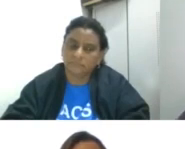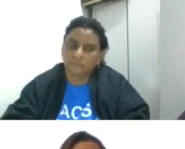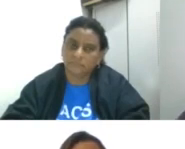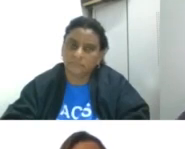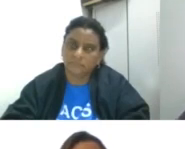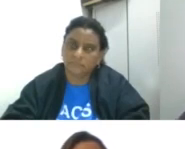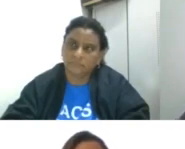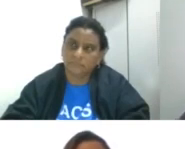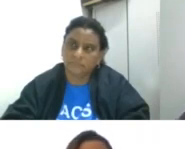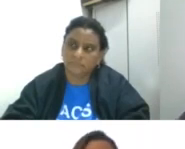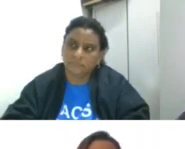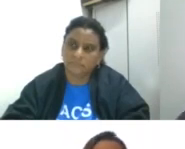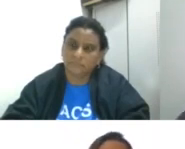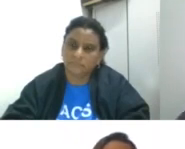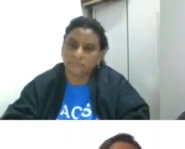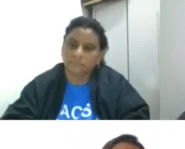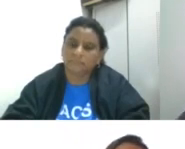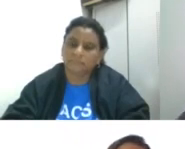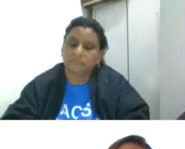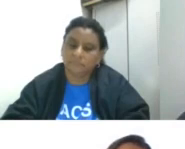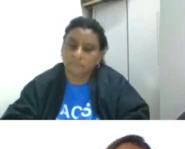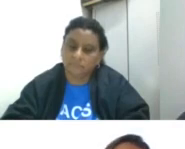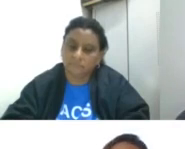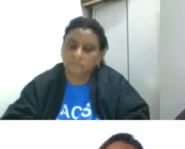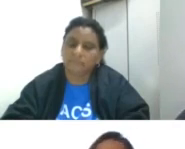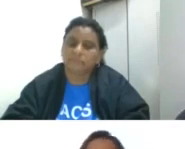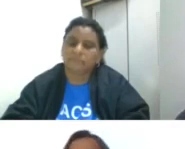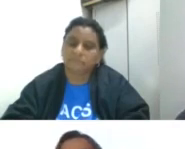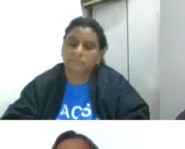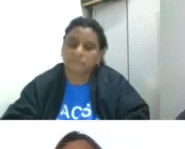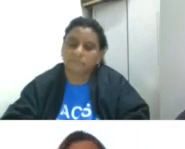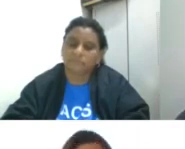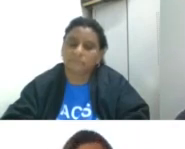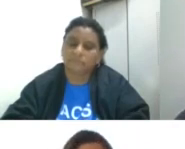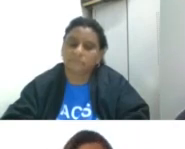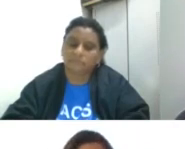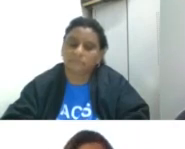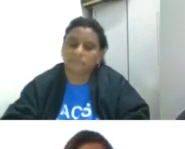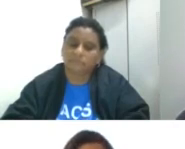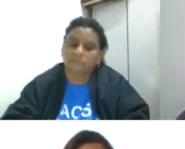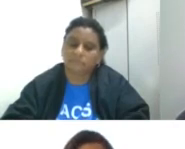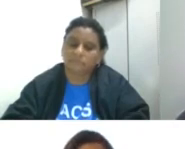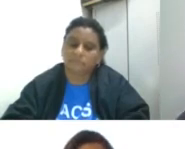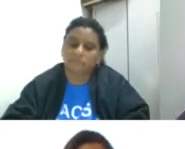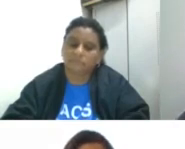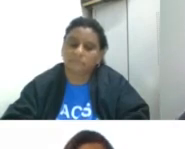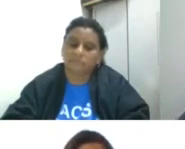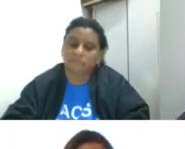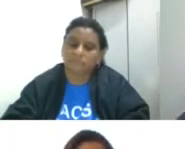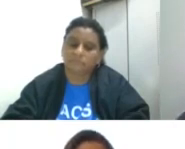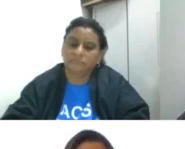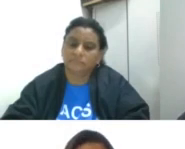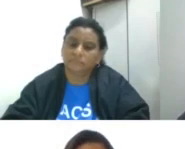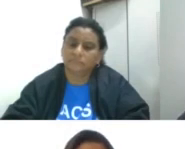de reingresso após o abandono eles precisam obrigatoriamente solicitar essa cultura de escarro e é importante também que todos os casos que também pertencem aquela